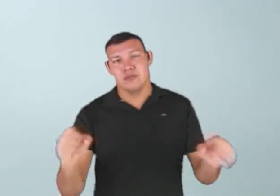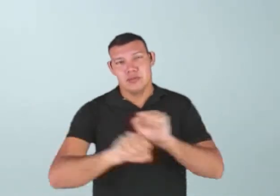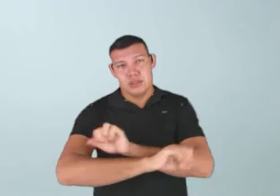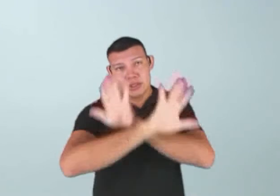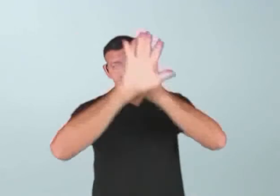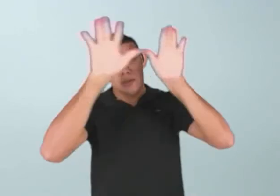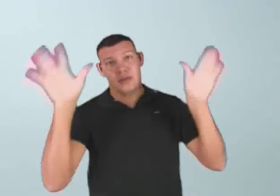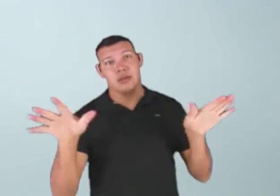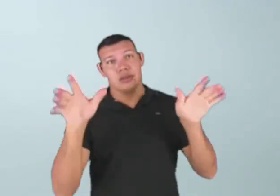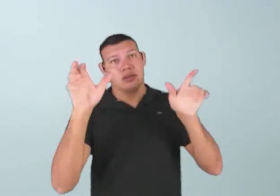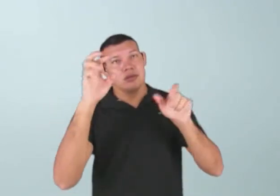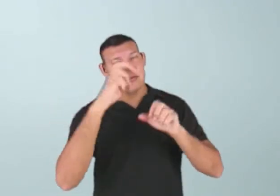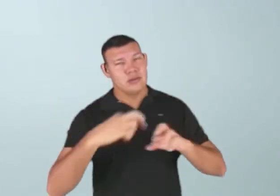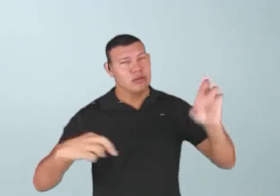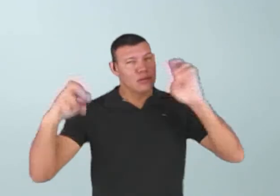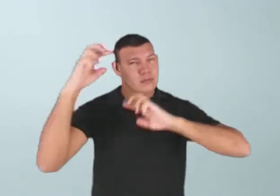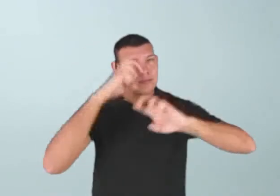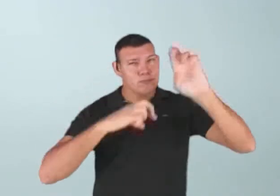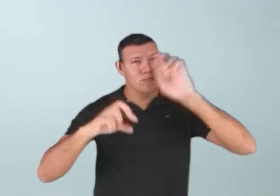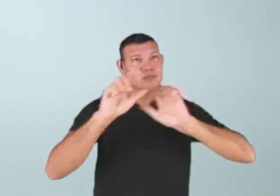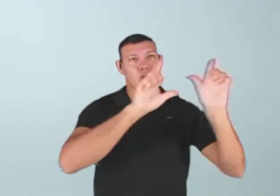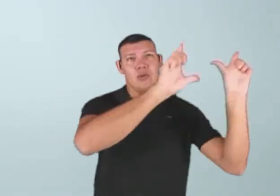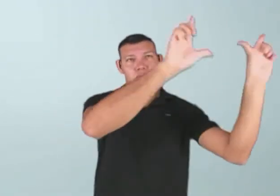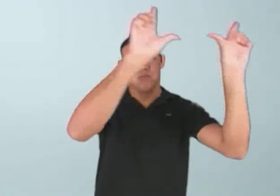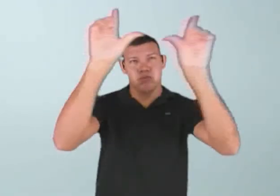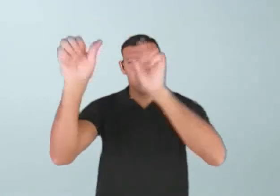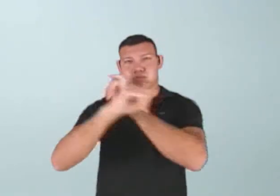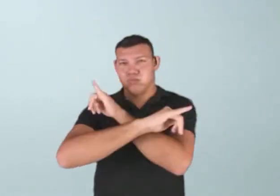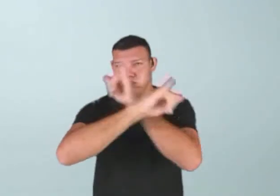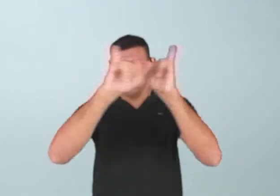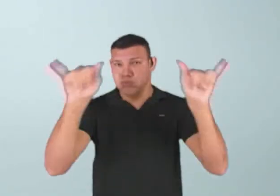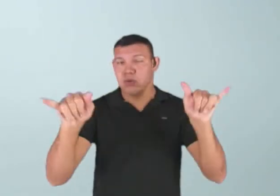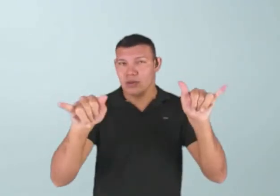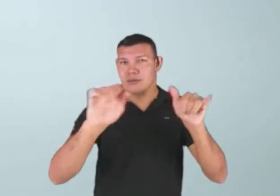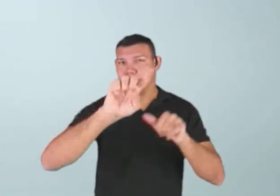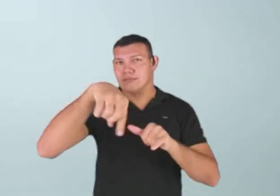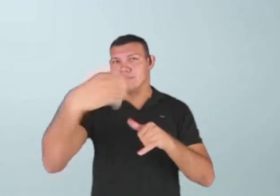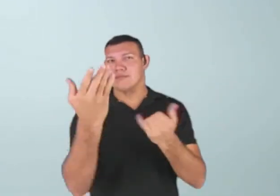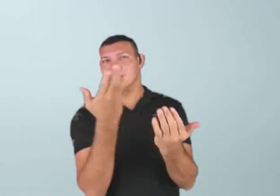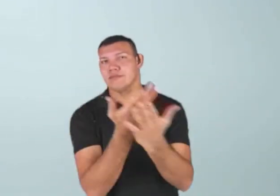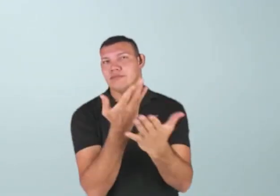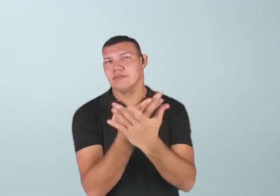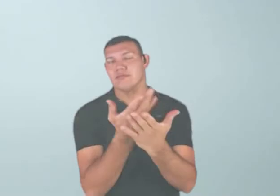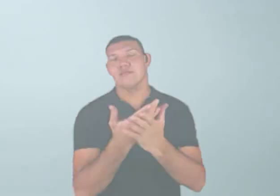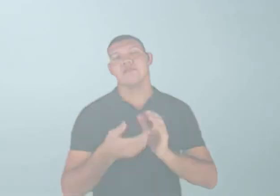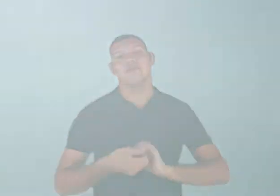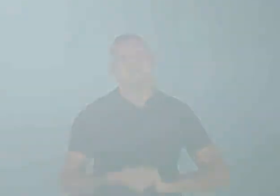vez mais ficar claro para você. E observe os anúncios por aí. Até a próxima aula.